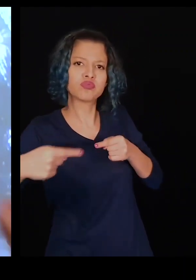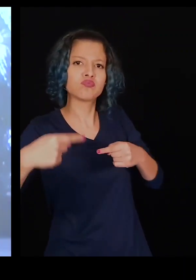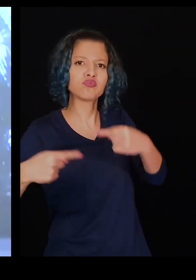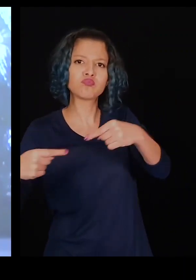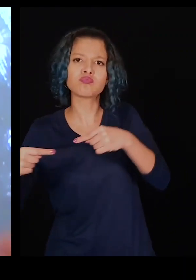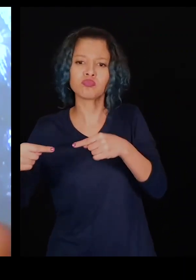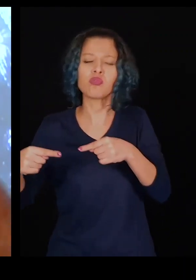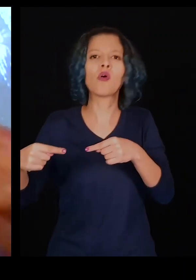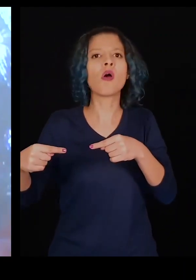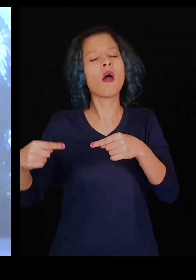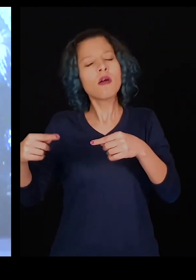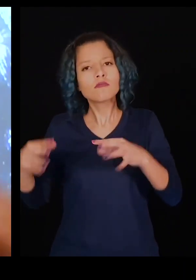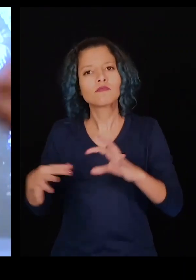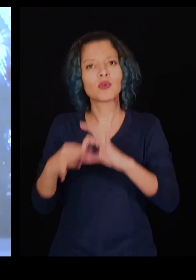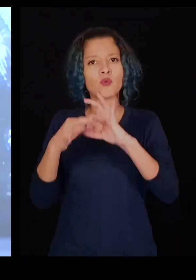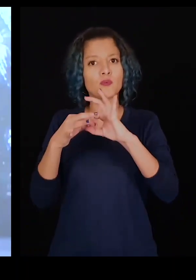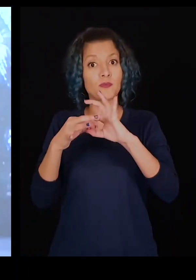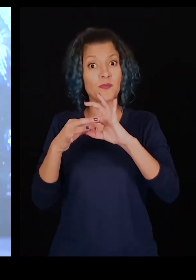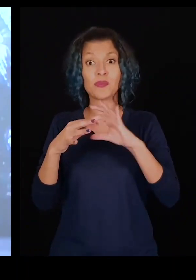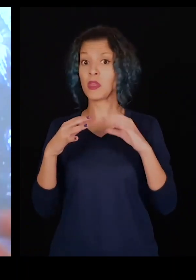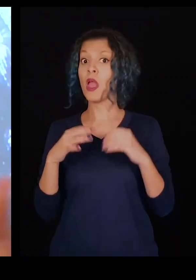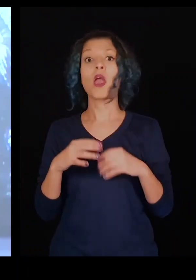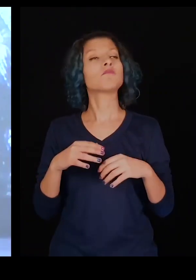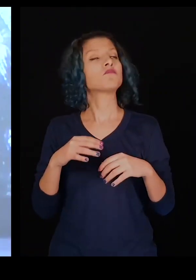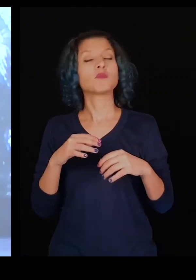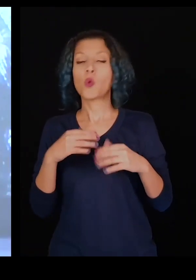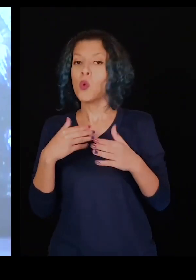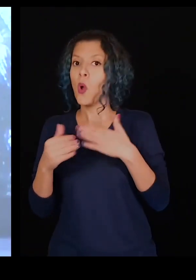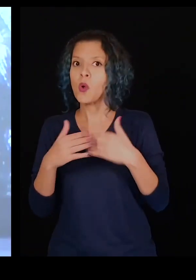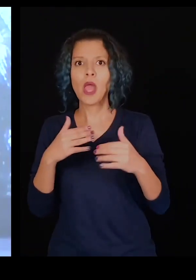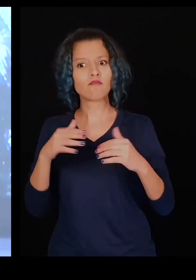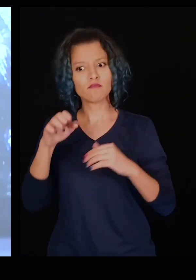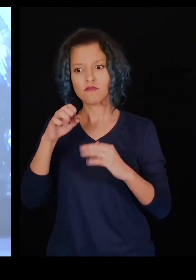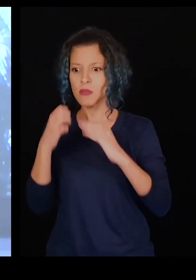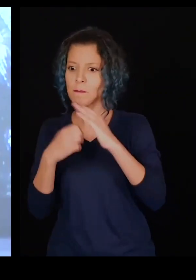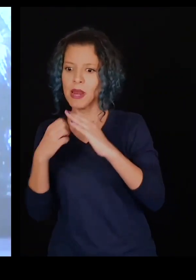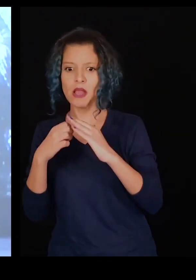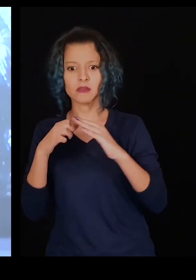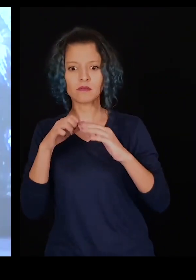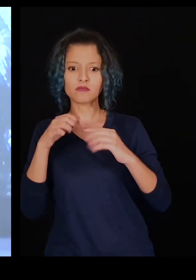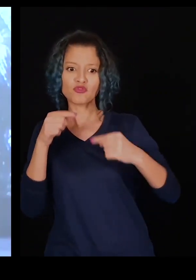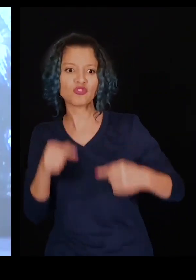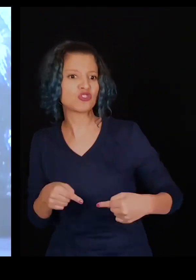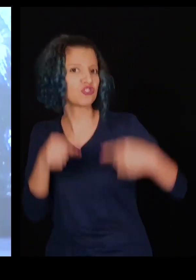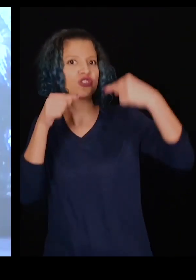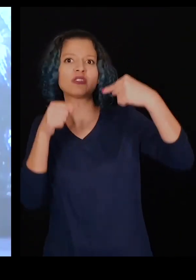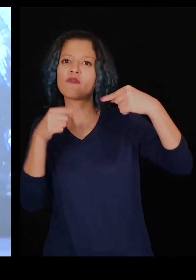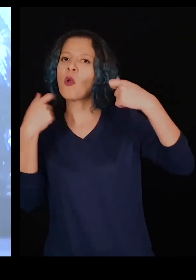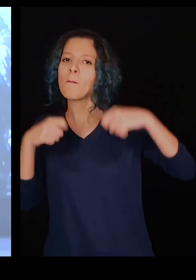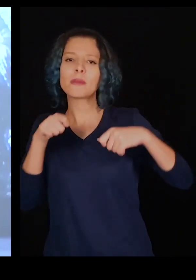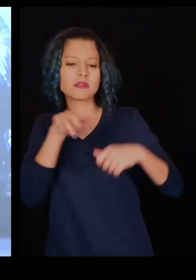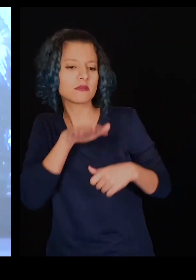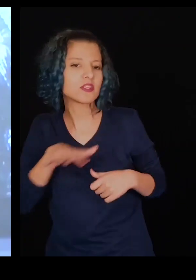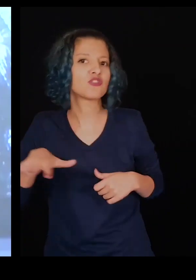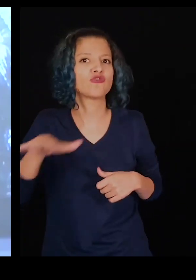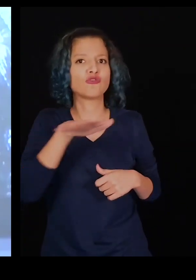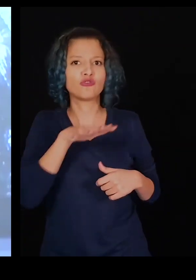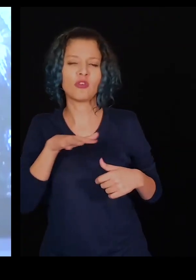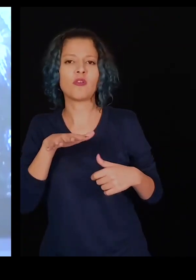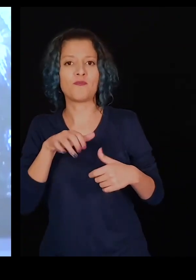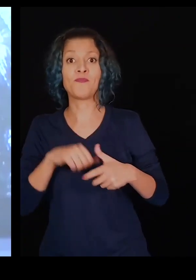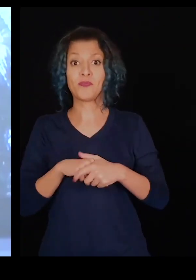grandes desafios do mundo das empresas. Eu acho que não existe mais apenas a visão, é claro que a